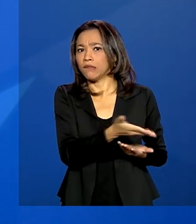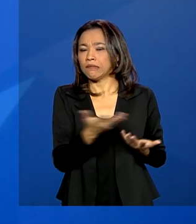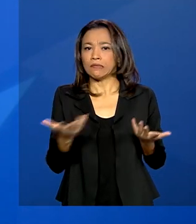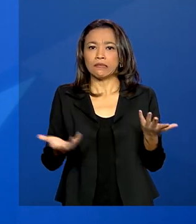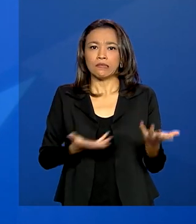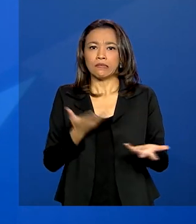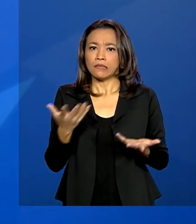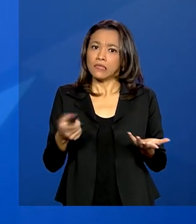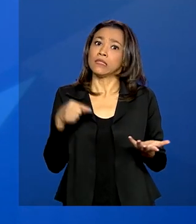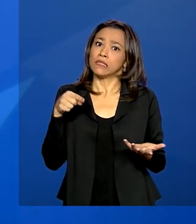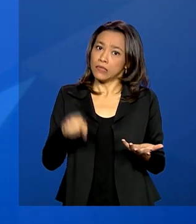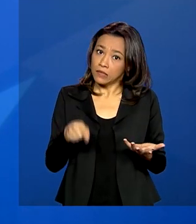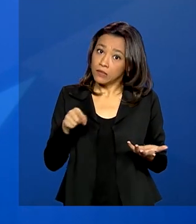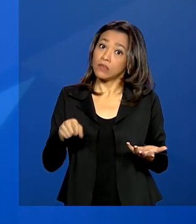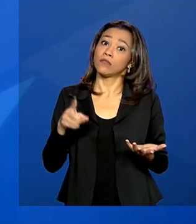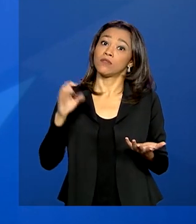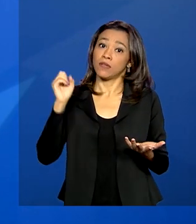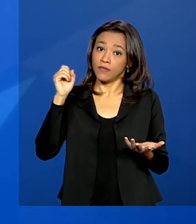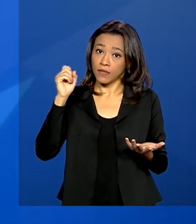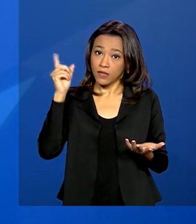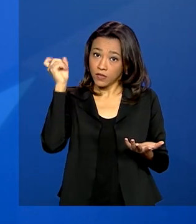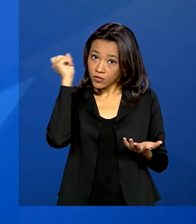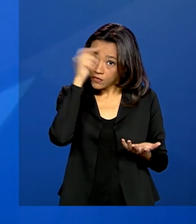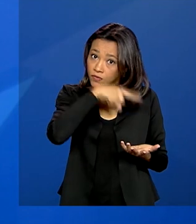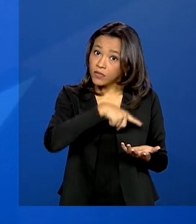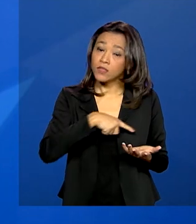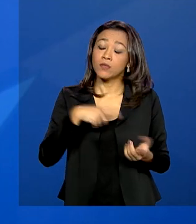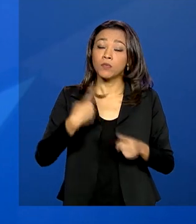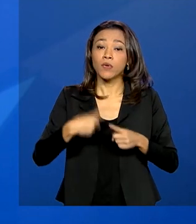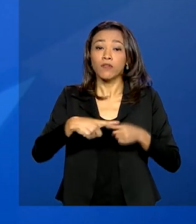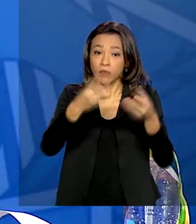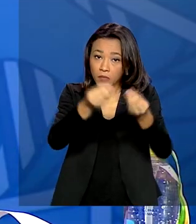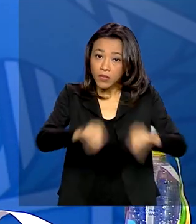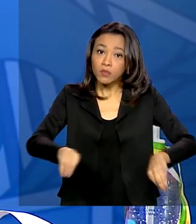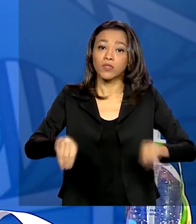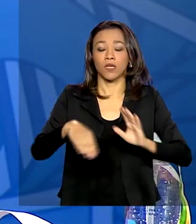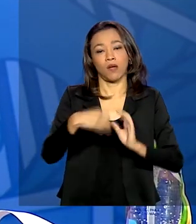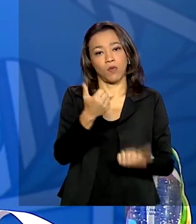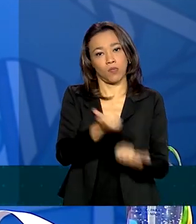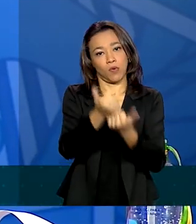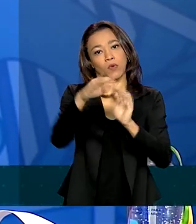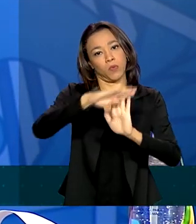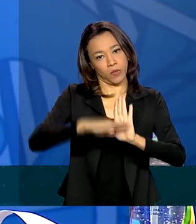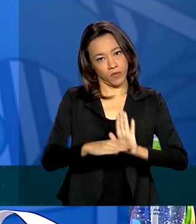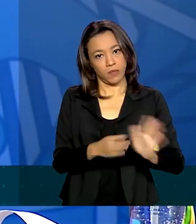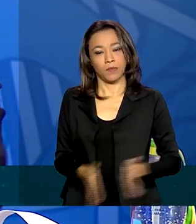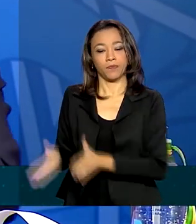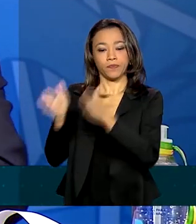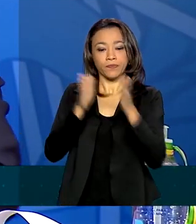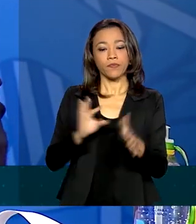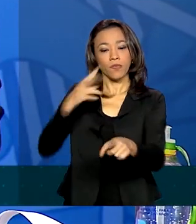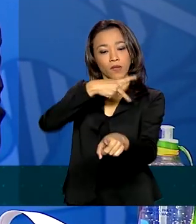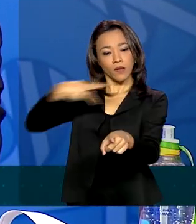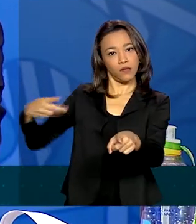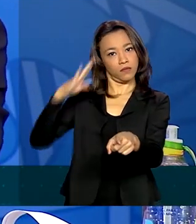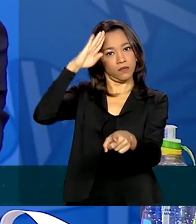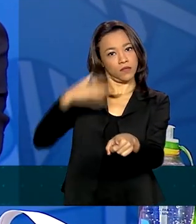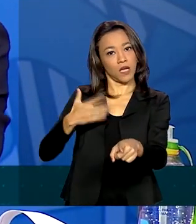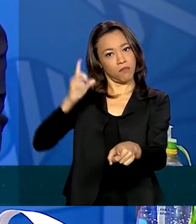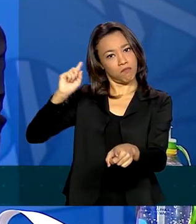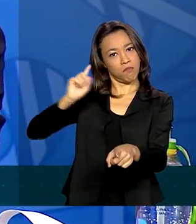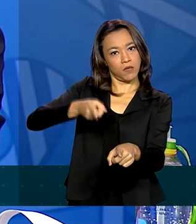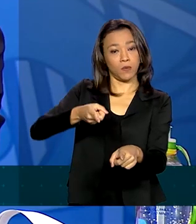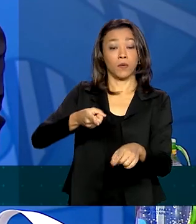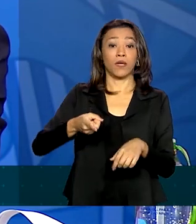resultar numa falta de credibilidade de todo o programa de todo o auxílio do presidente bolsonaro determinou esses